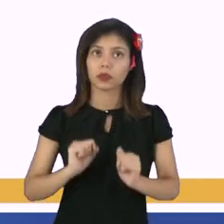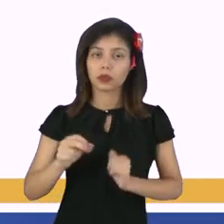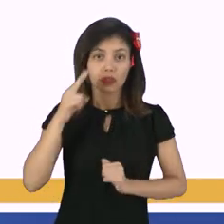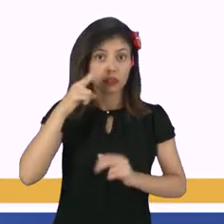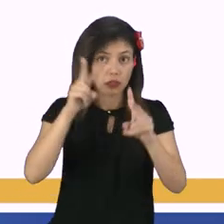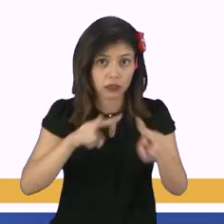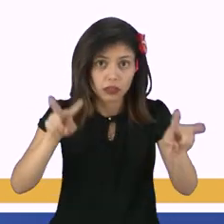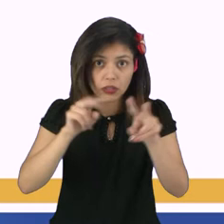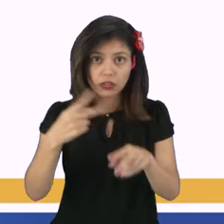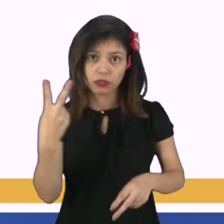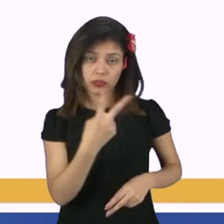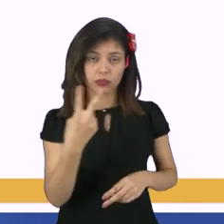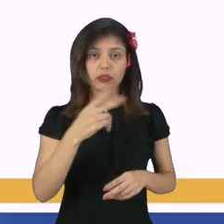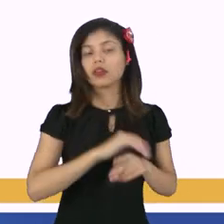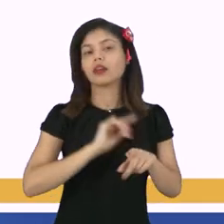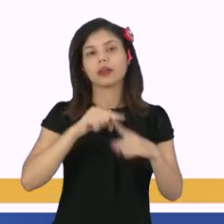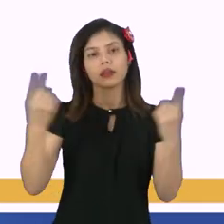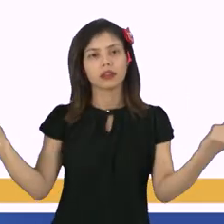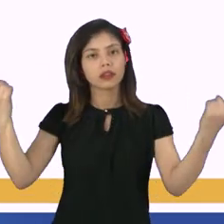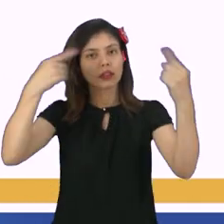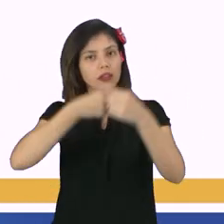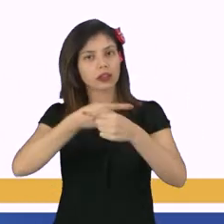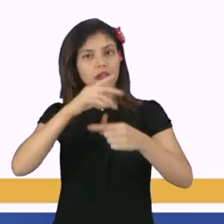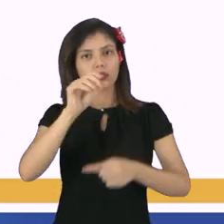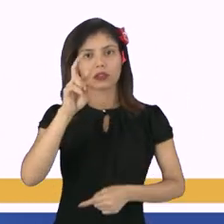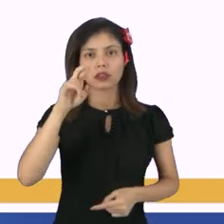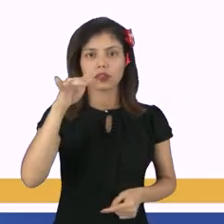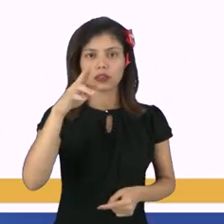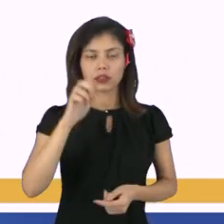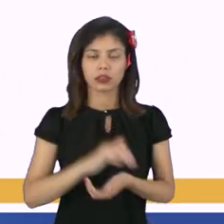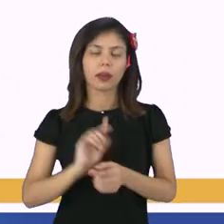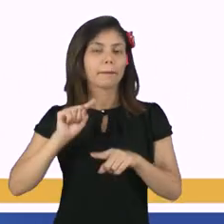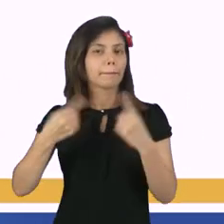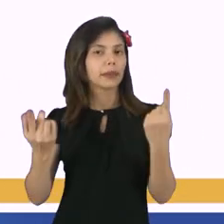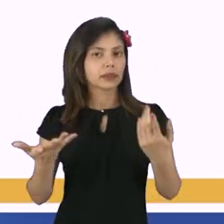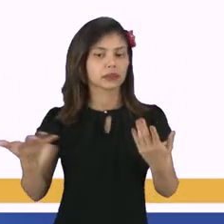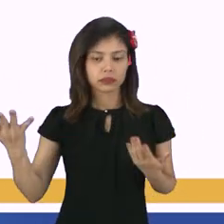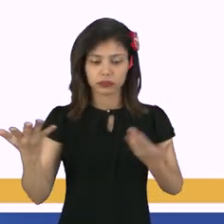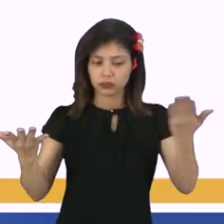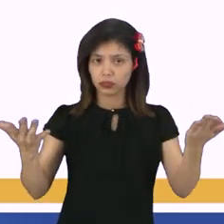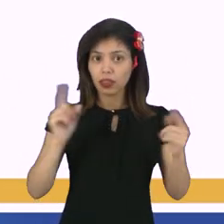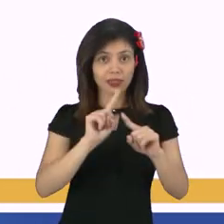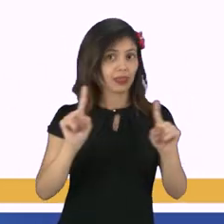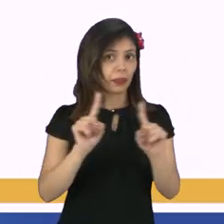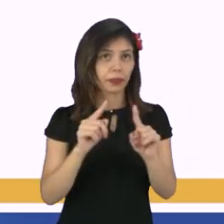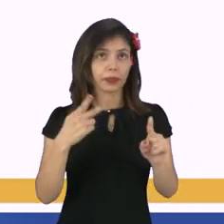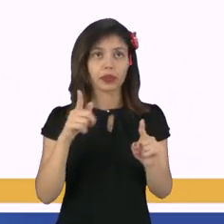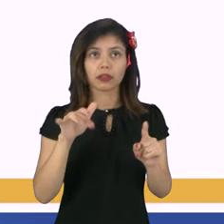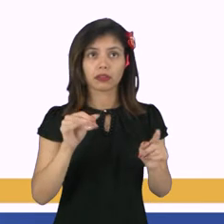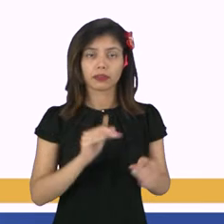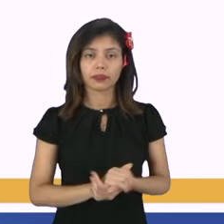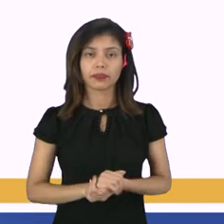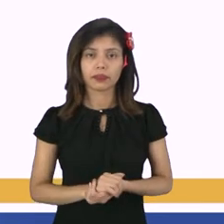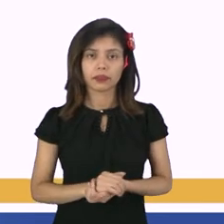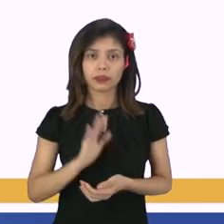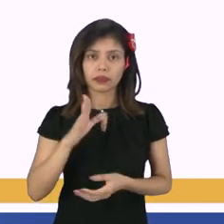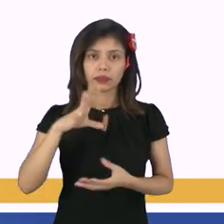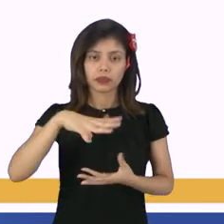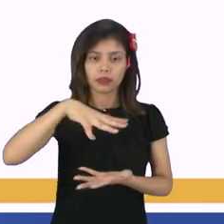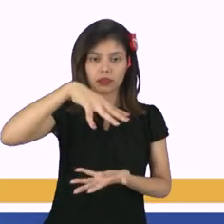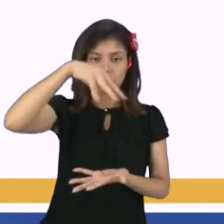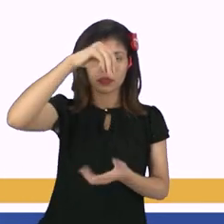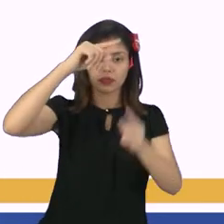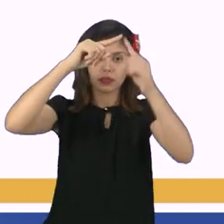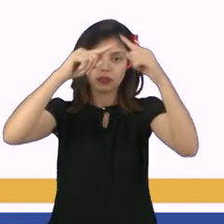pode até visualizar duas bases que são opostos e congruentes mas essas bases não seriam poligonais uma pirâmide também